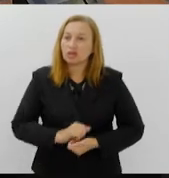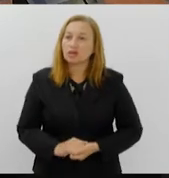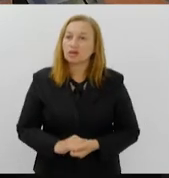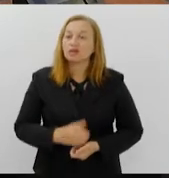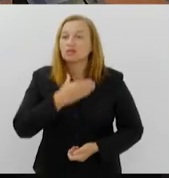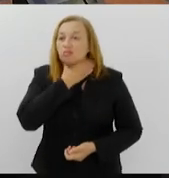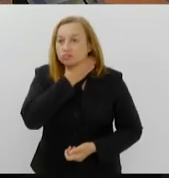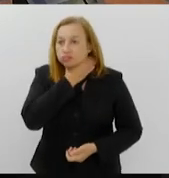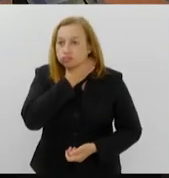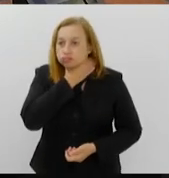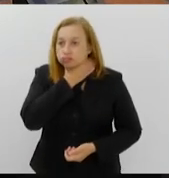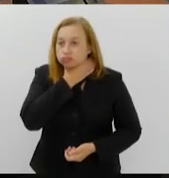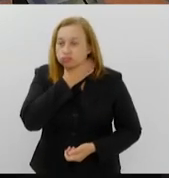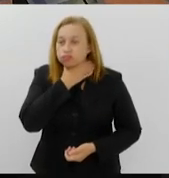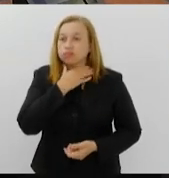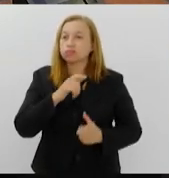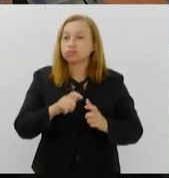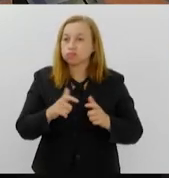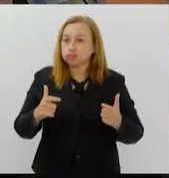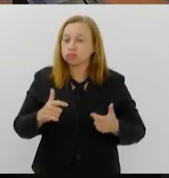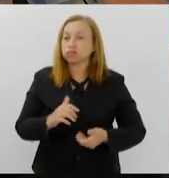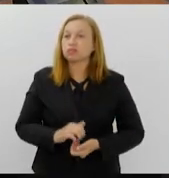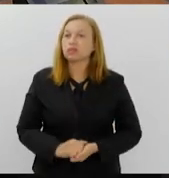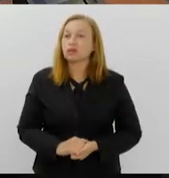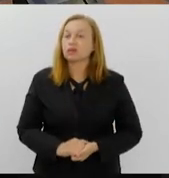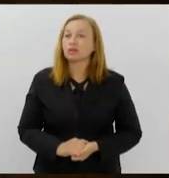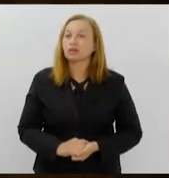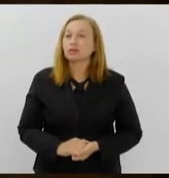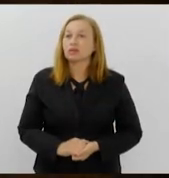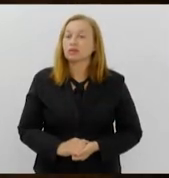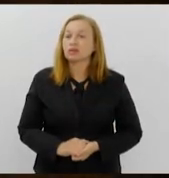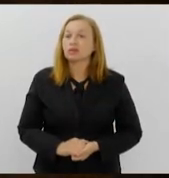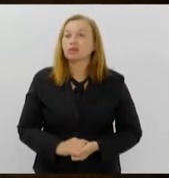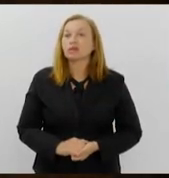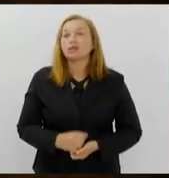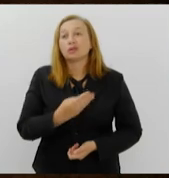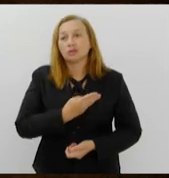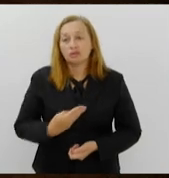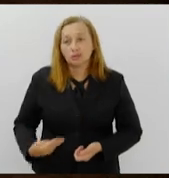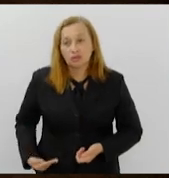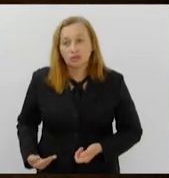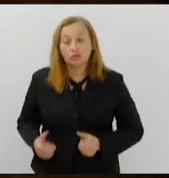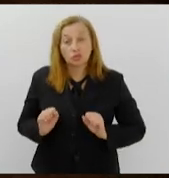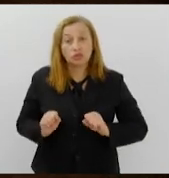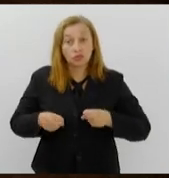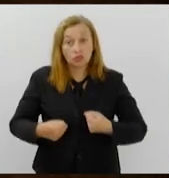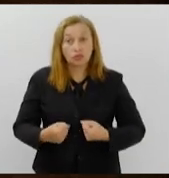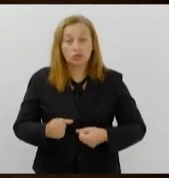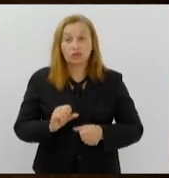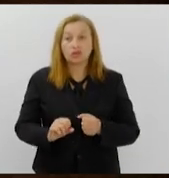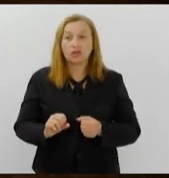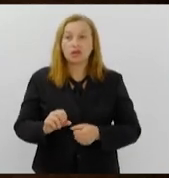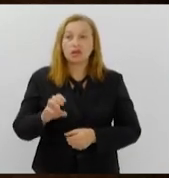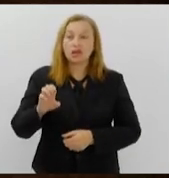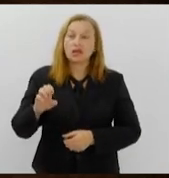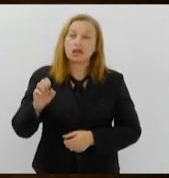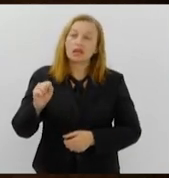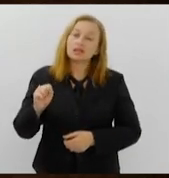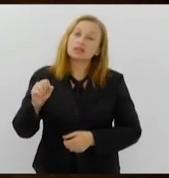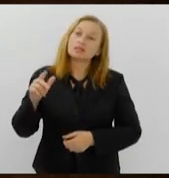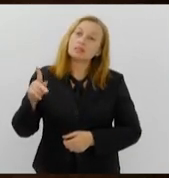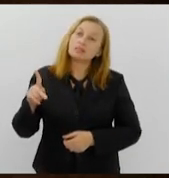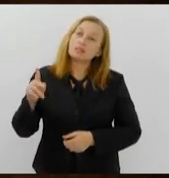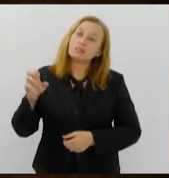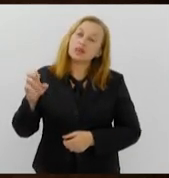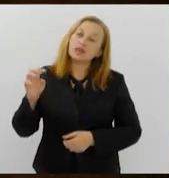crise econômica muito grande, uma crise financeira muito grande. Só que o governador, ele fez um grande esforço com os inspetores. Eu não vou nem